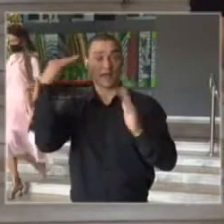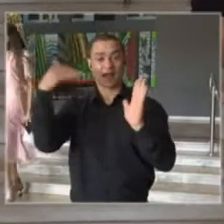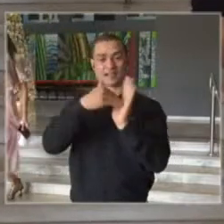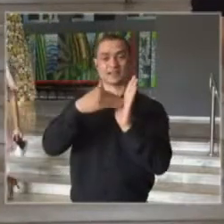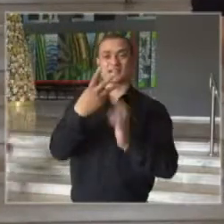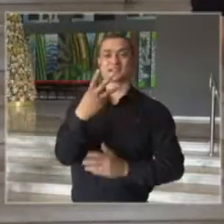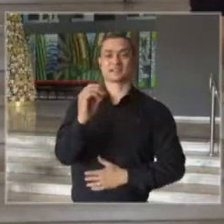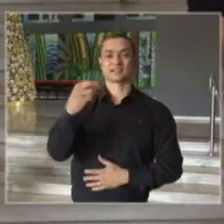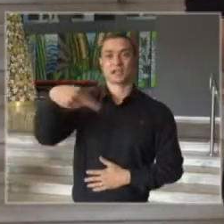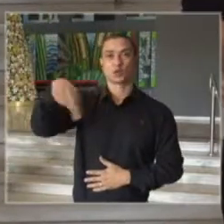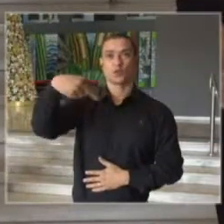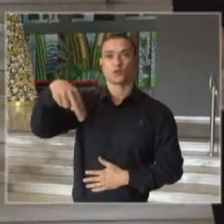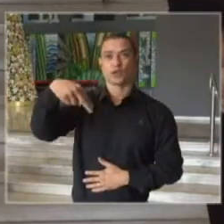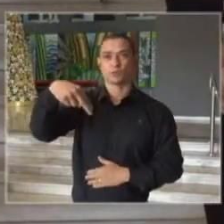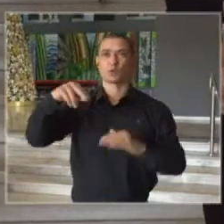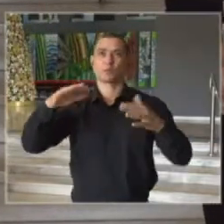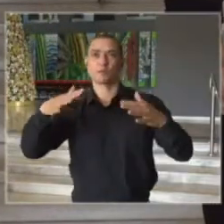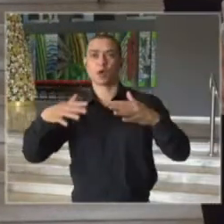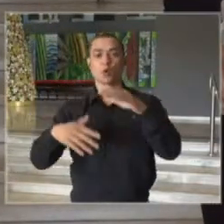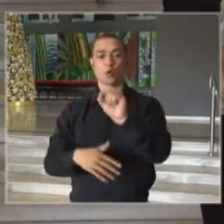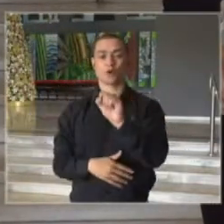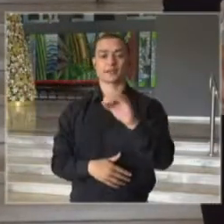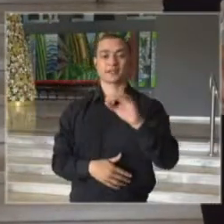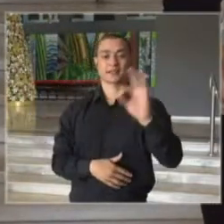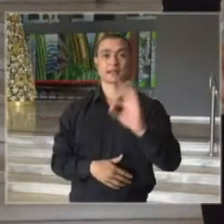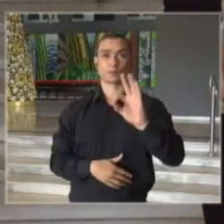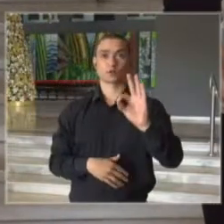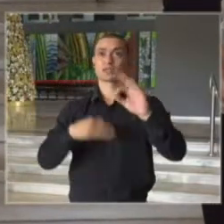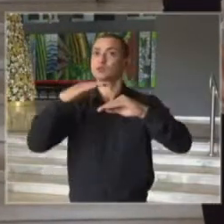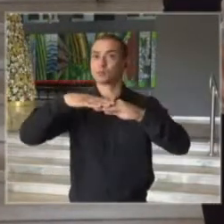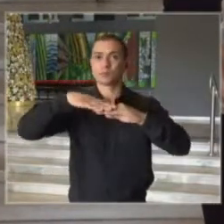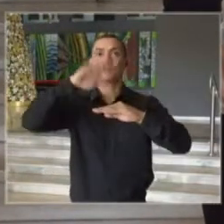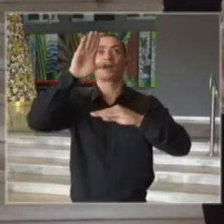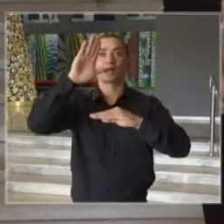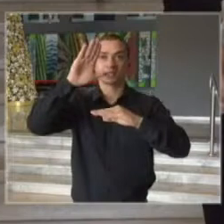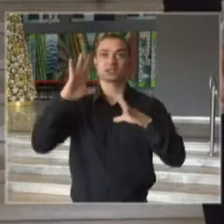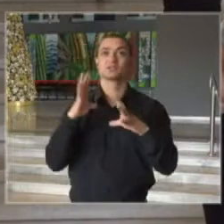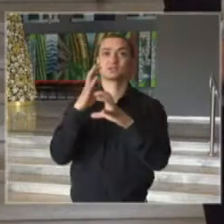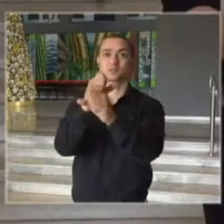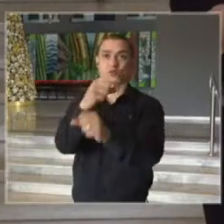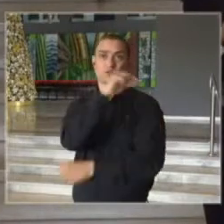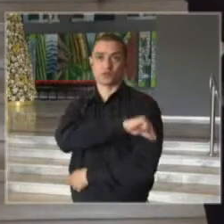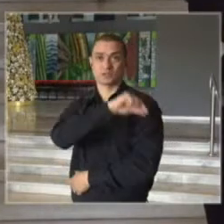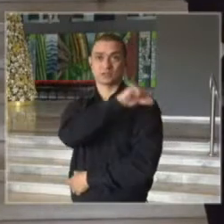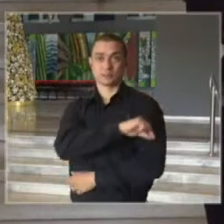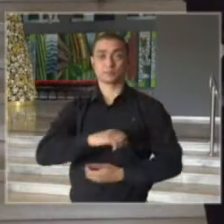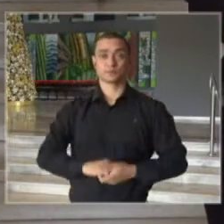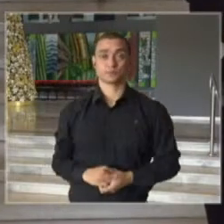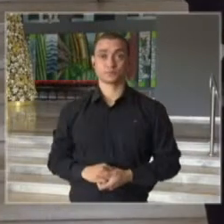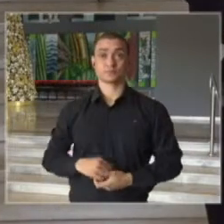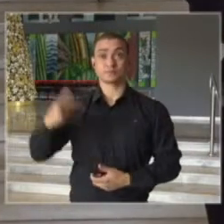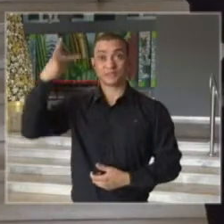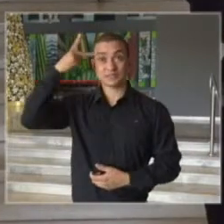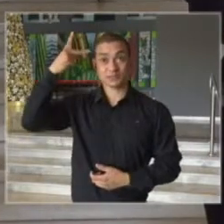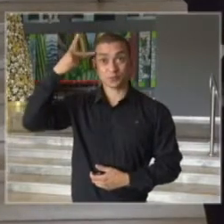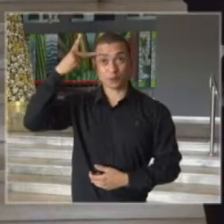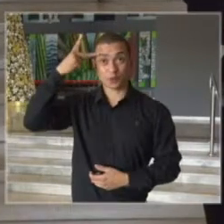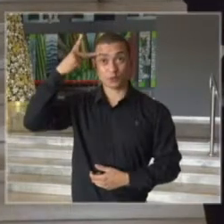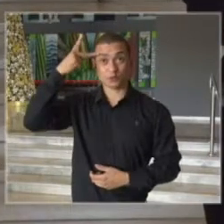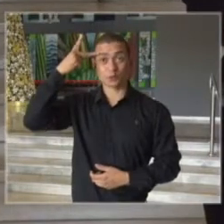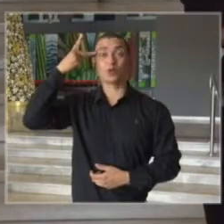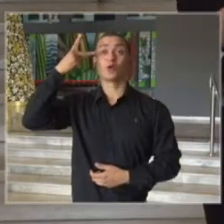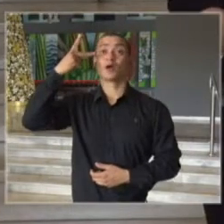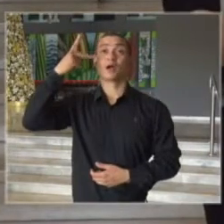de novembro deve superar a casa de 80% de cobertura vacinal. São Paulo é